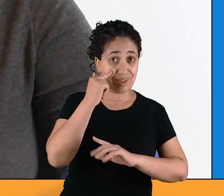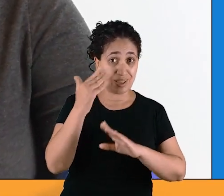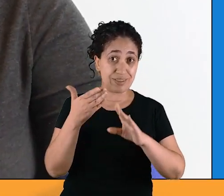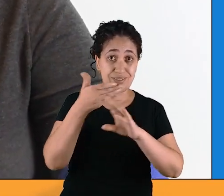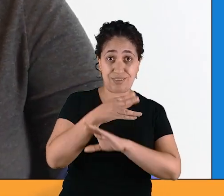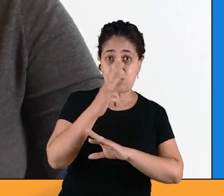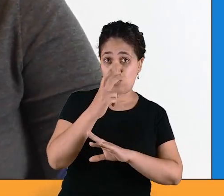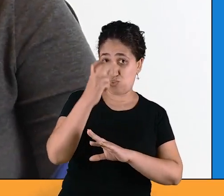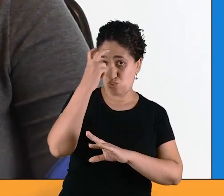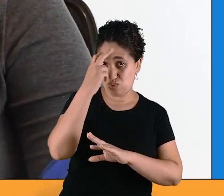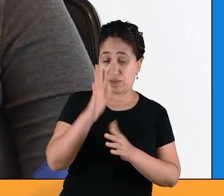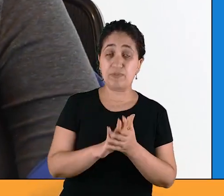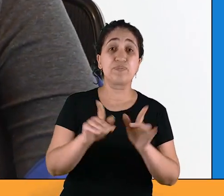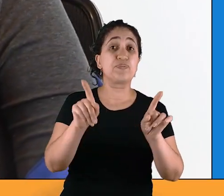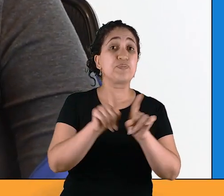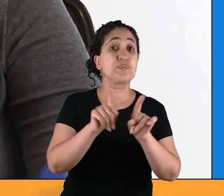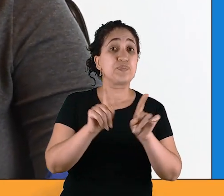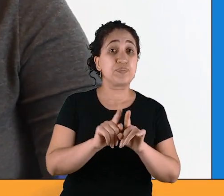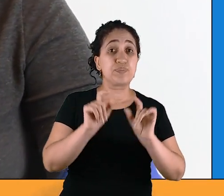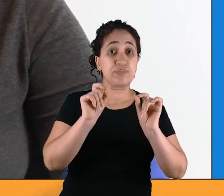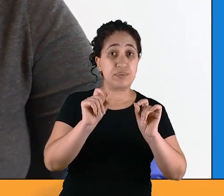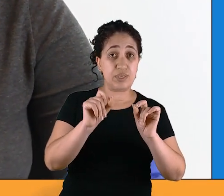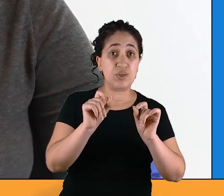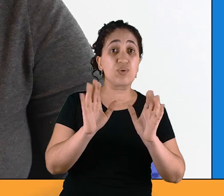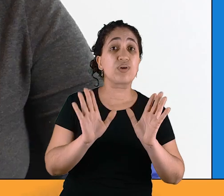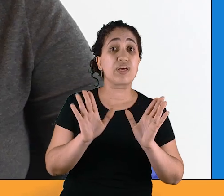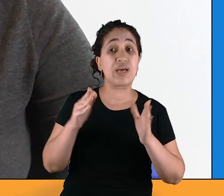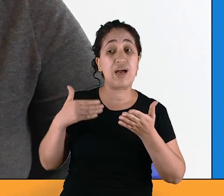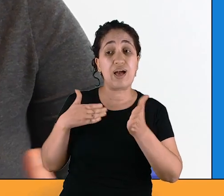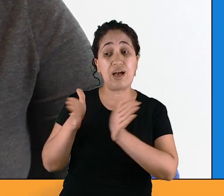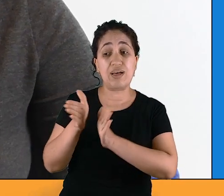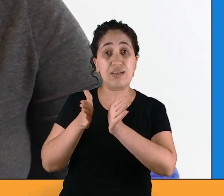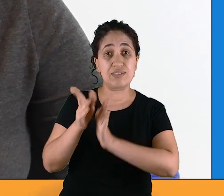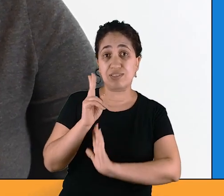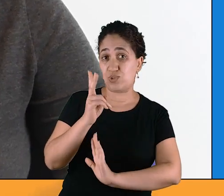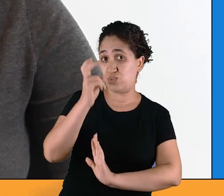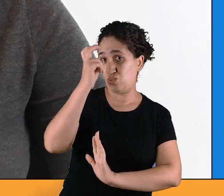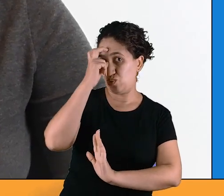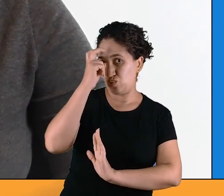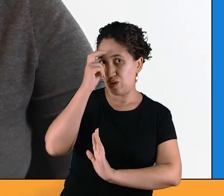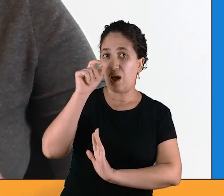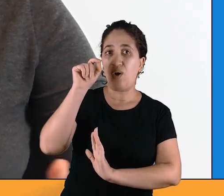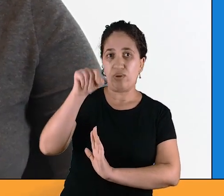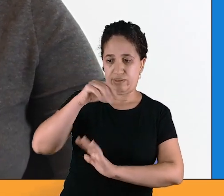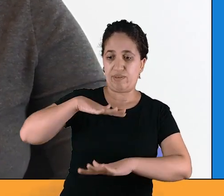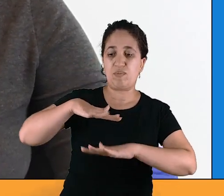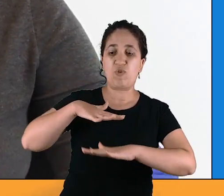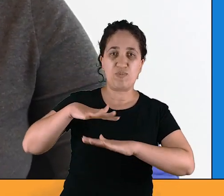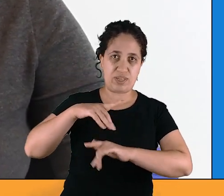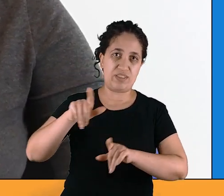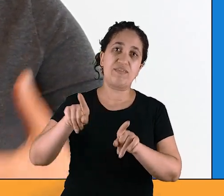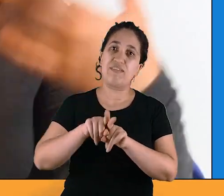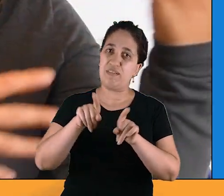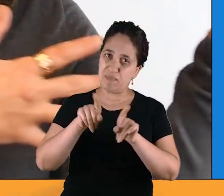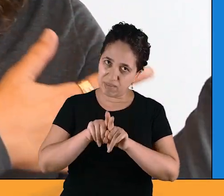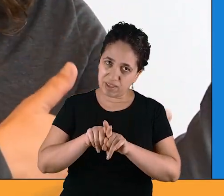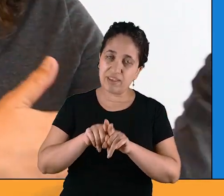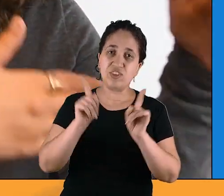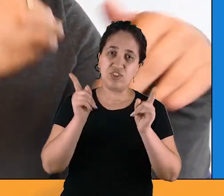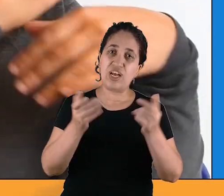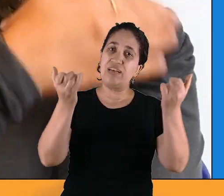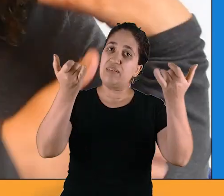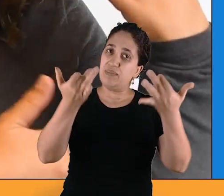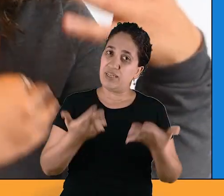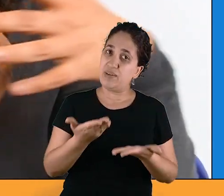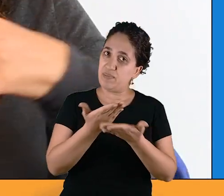do acesso à cultura. E a gente também, né, tem a dimensão hoje da acessibilidade cultural, que também se tornou um movimento, como eu falei anteriormente